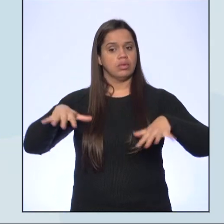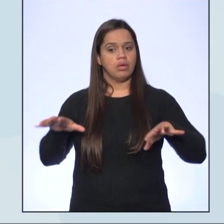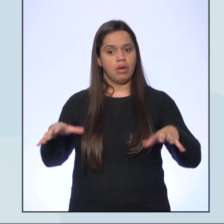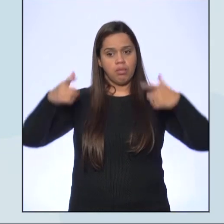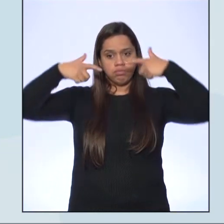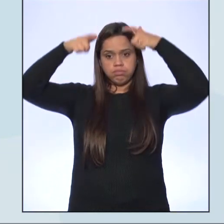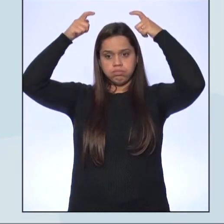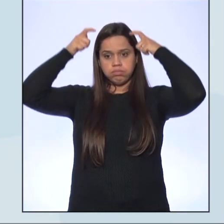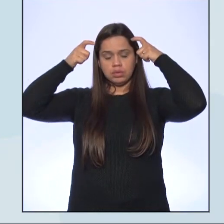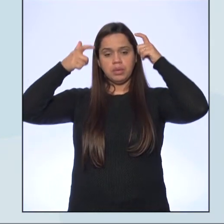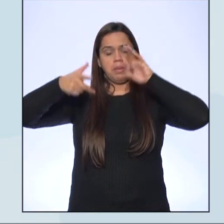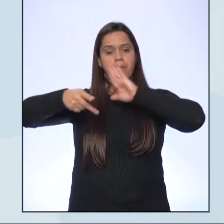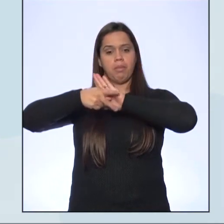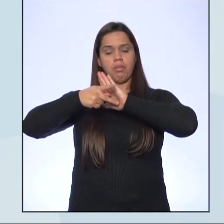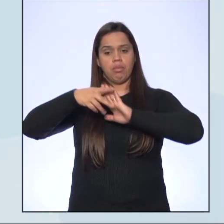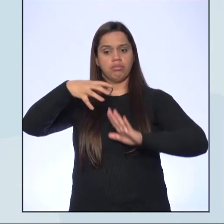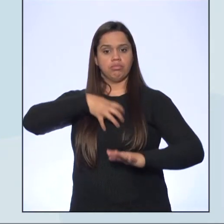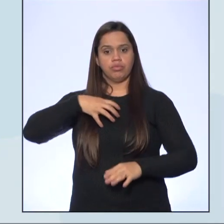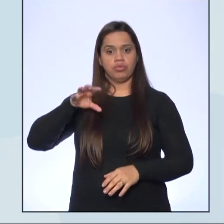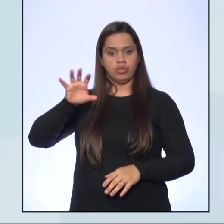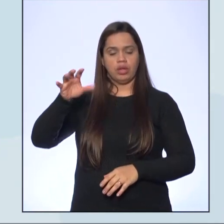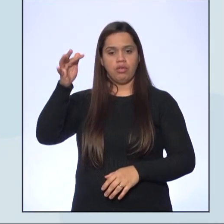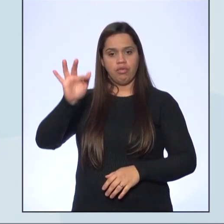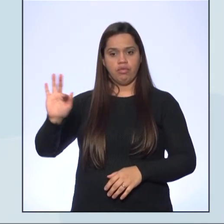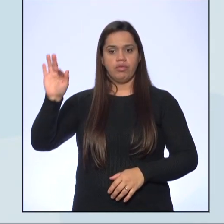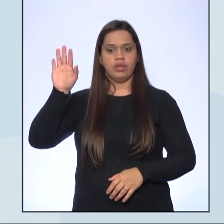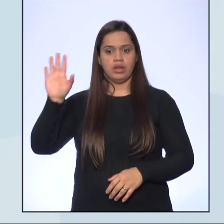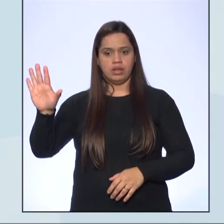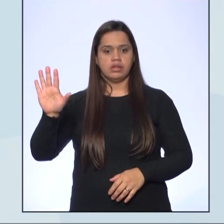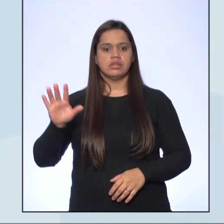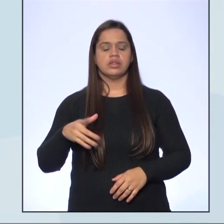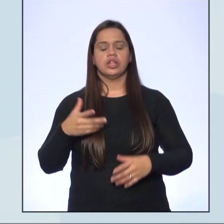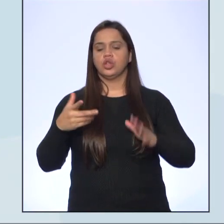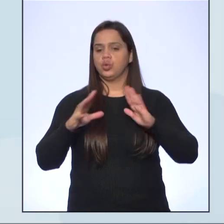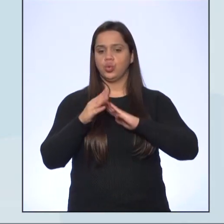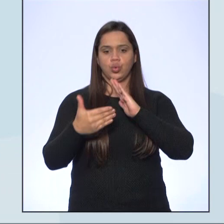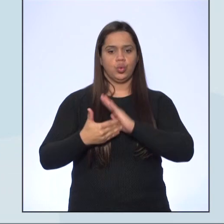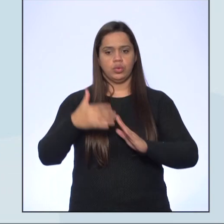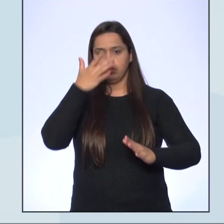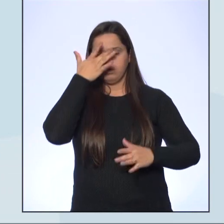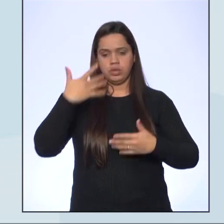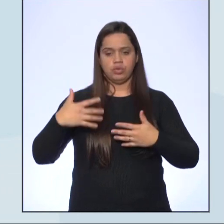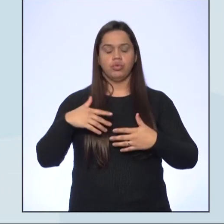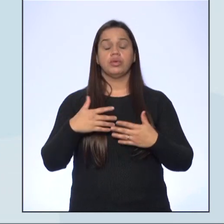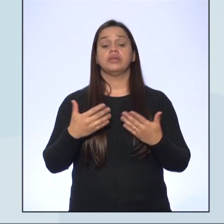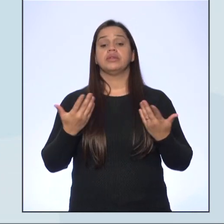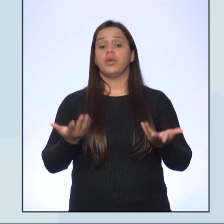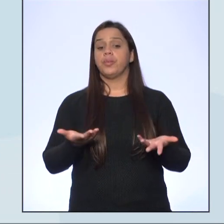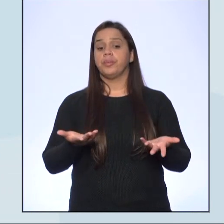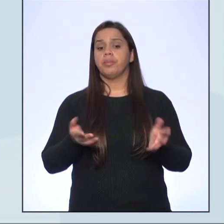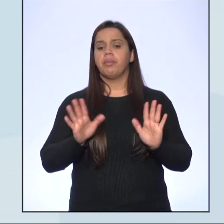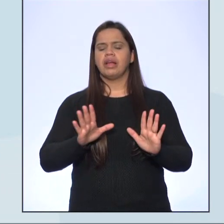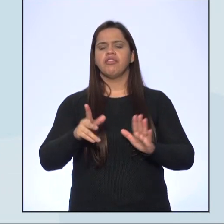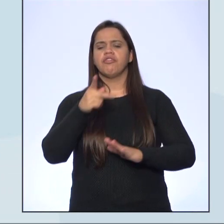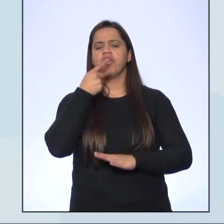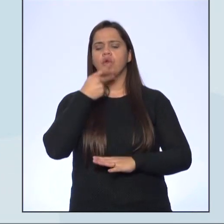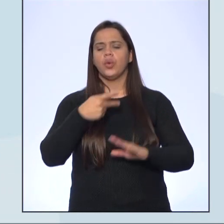a tirania, todo mundo acertou isso, contra a nobreza, enfim. Mas pouca gente falou sobre a questão do